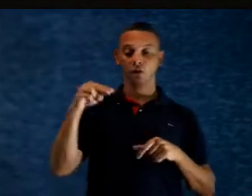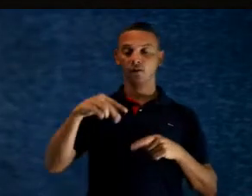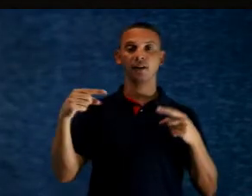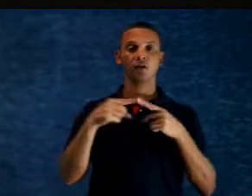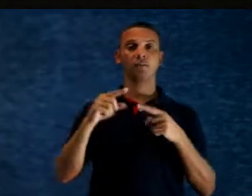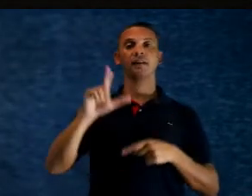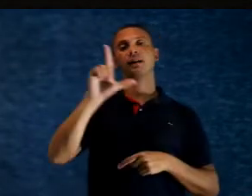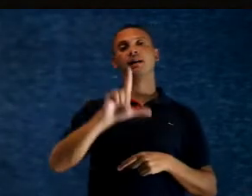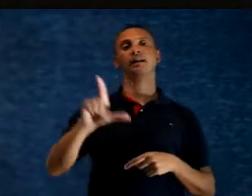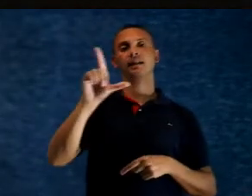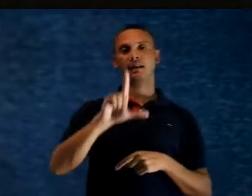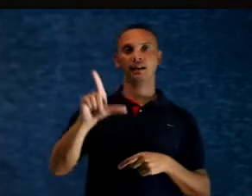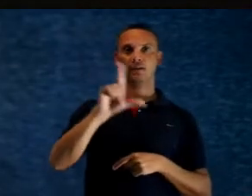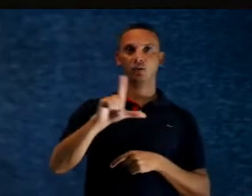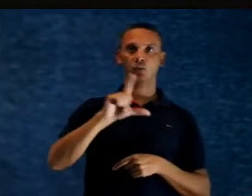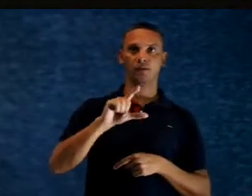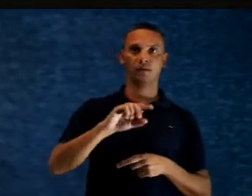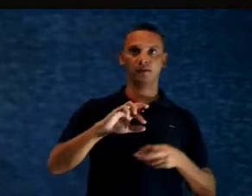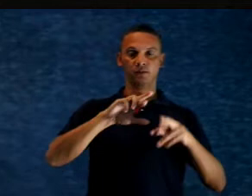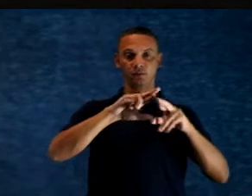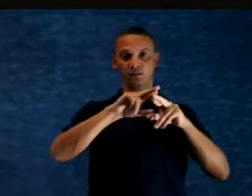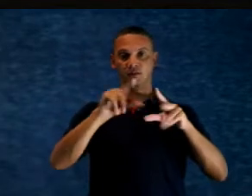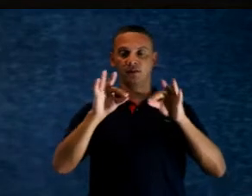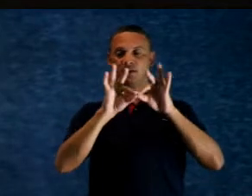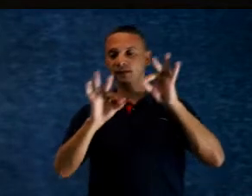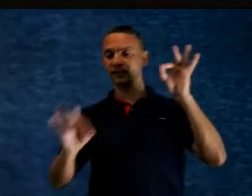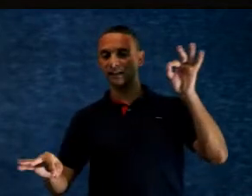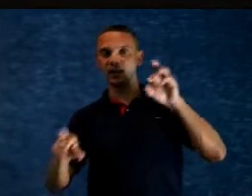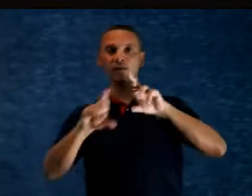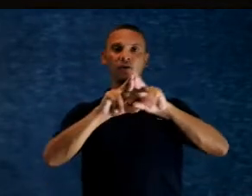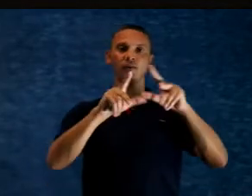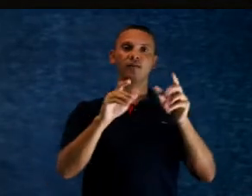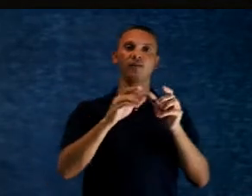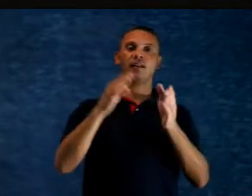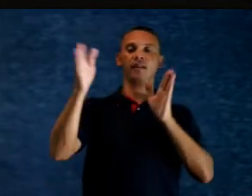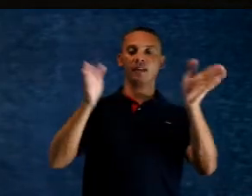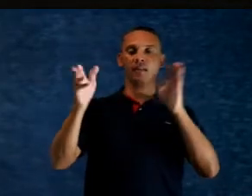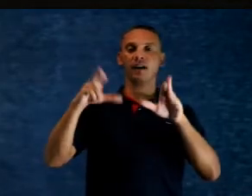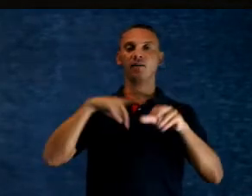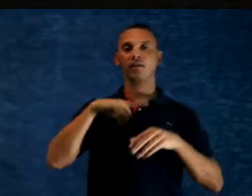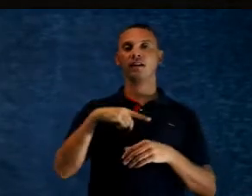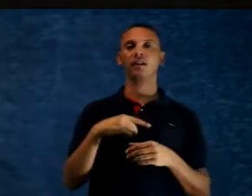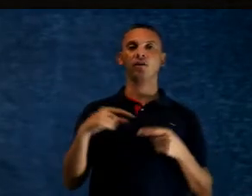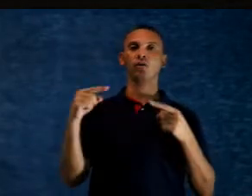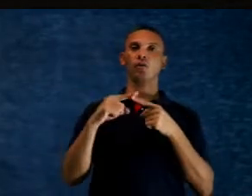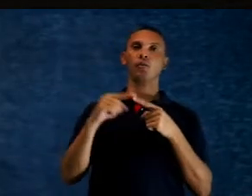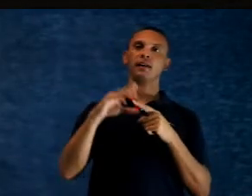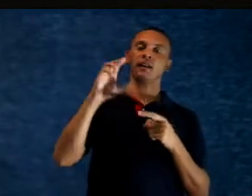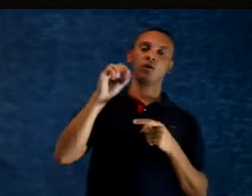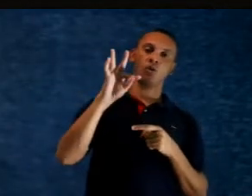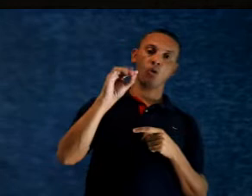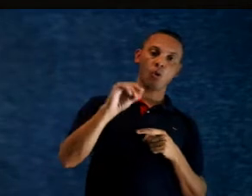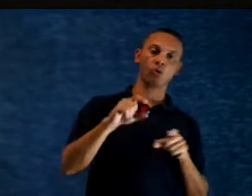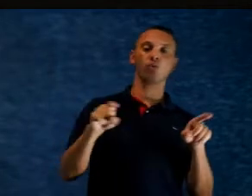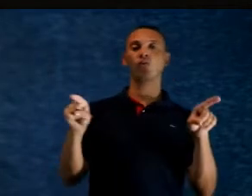uma unidade de ação, uma unidade de tempo, uma unidade de lugar, de ambiente,